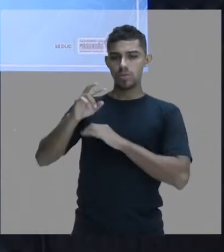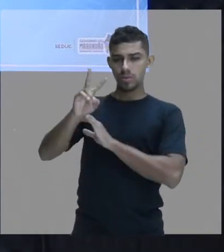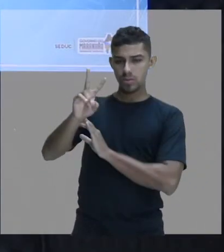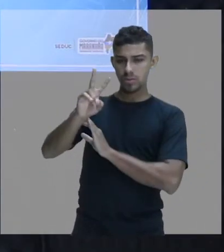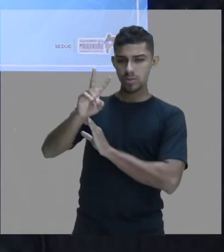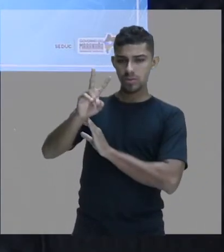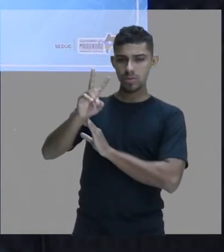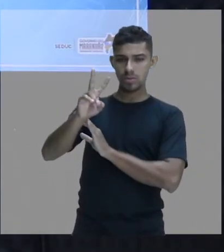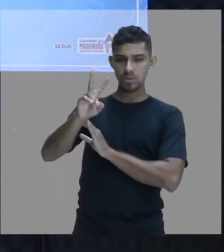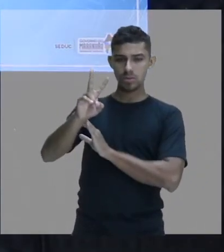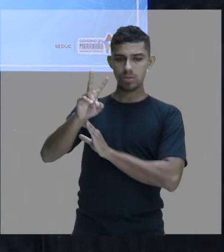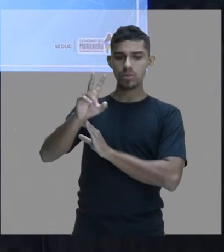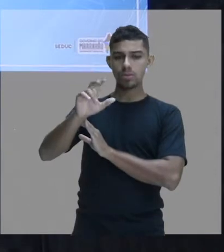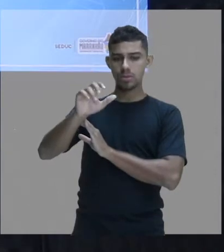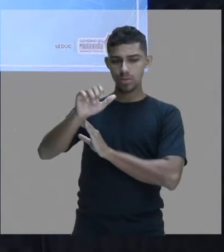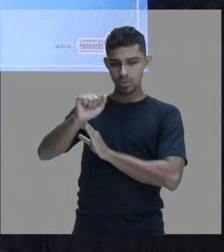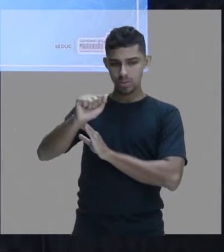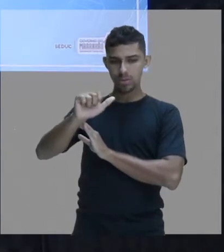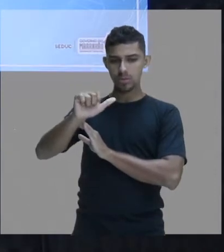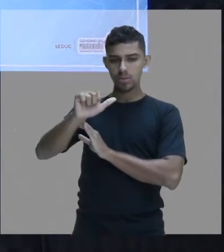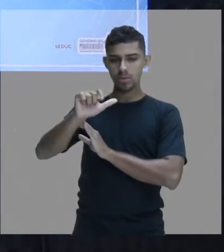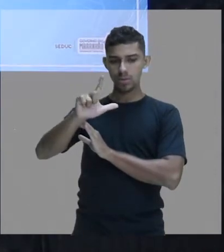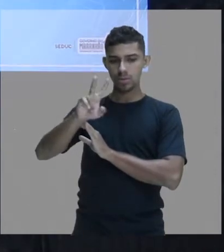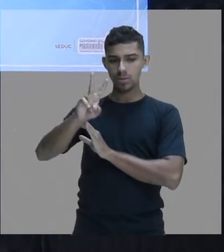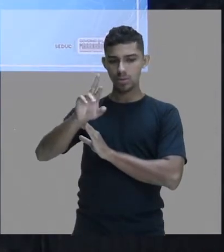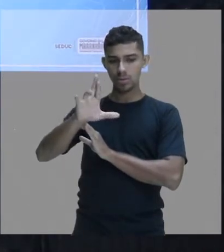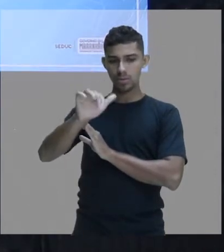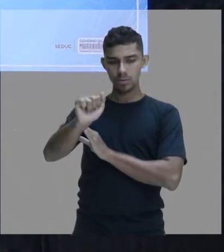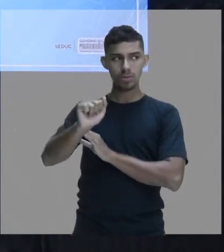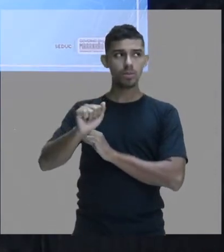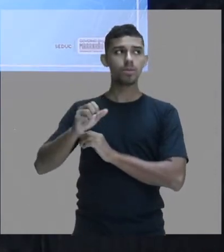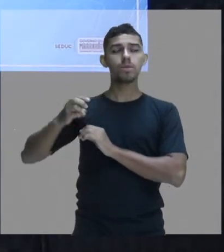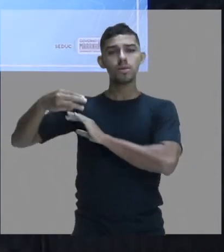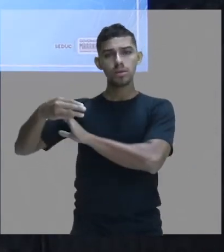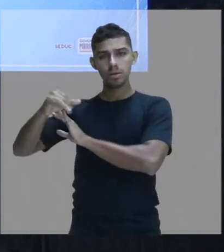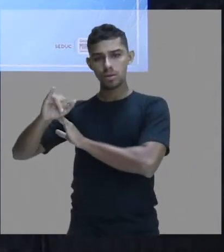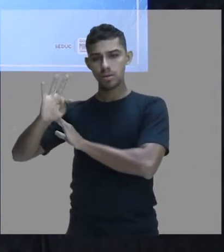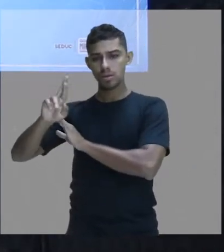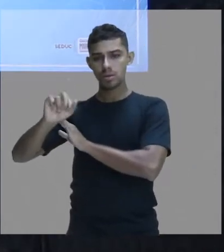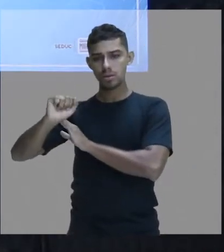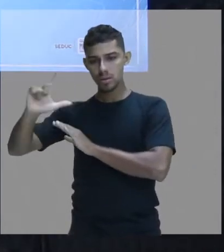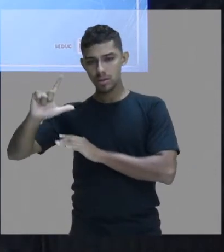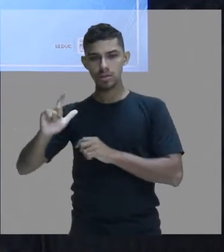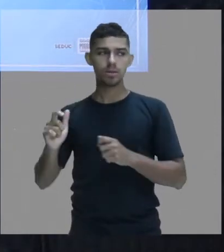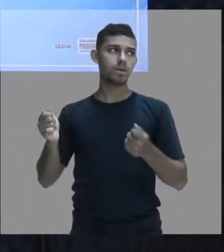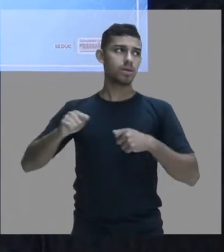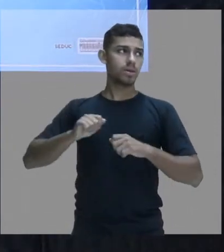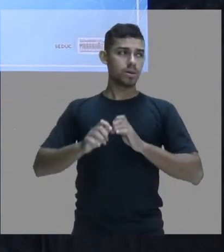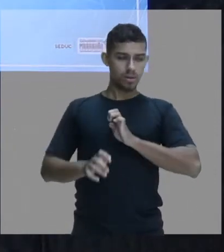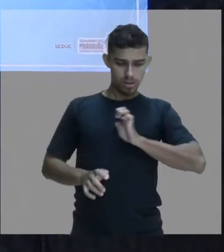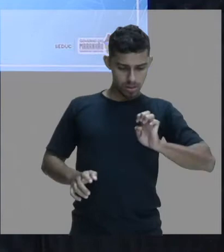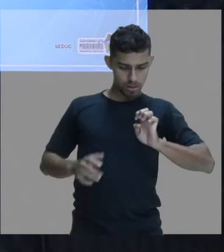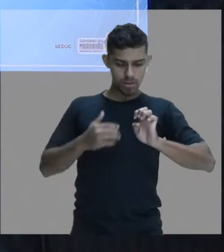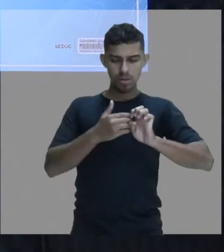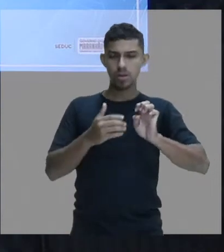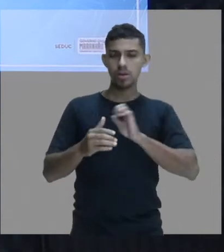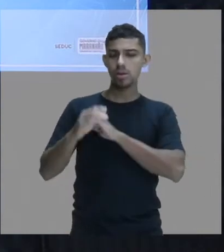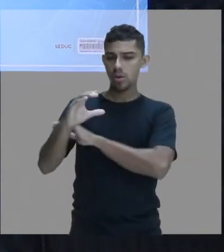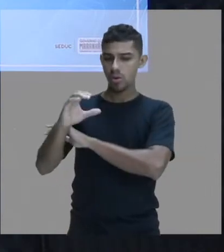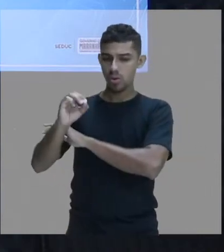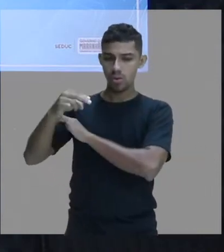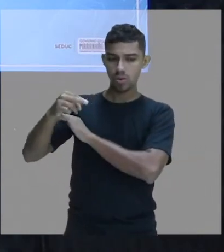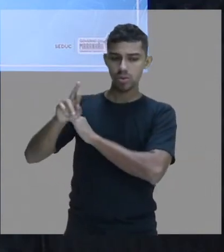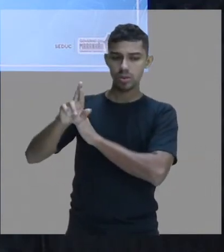válvula mitral, enchem o ventrículo esquerdo e através da contração da